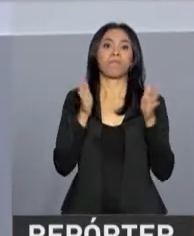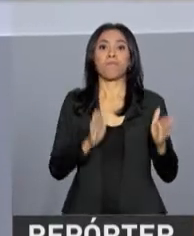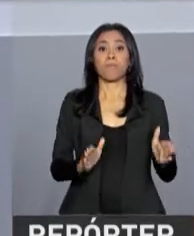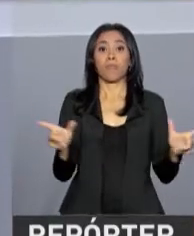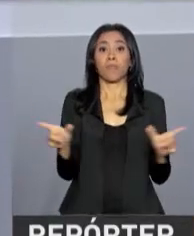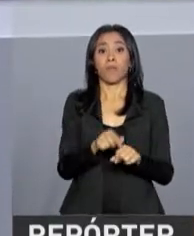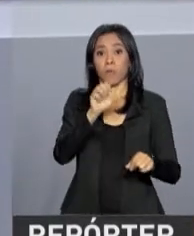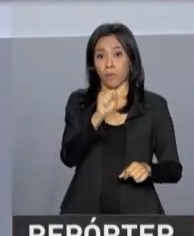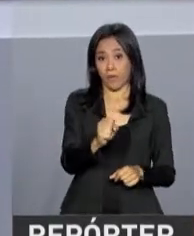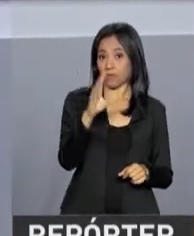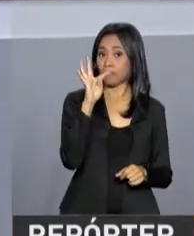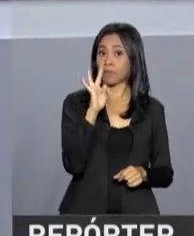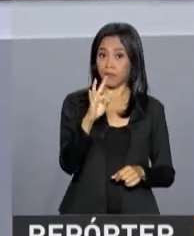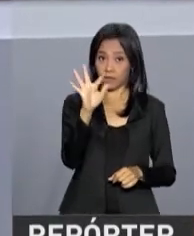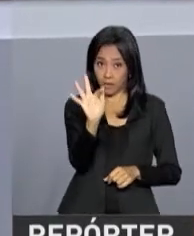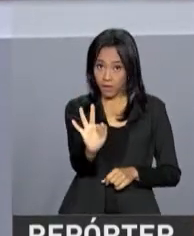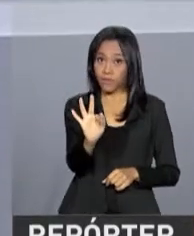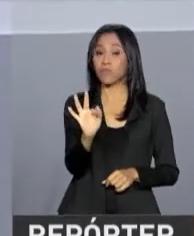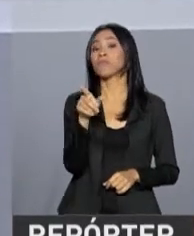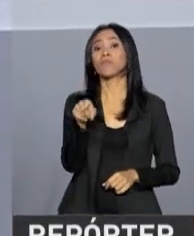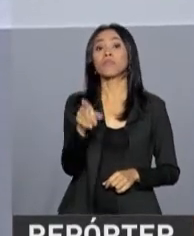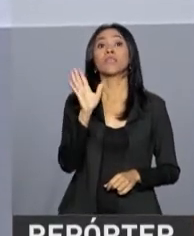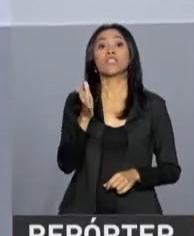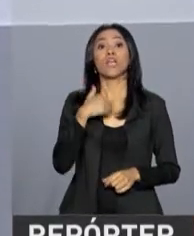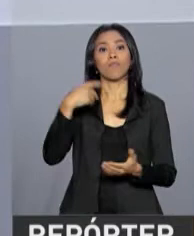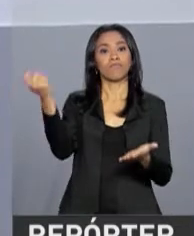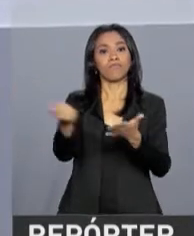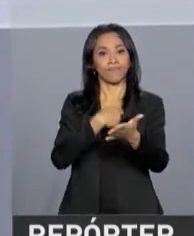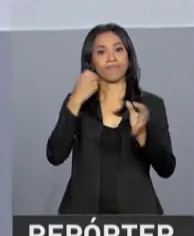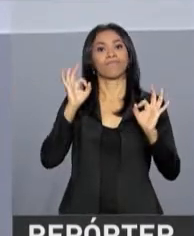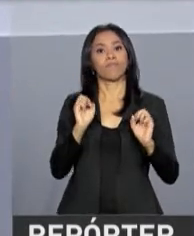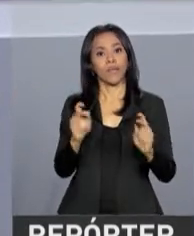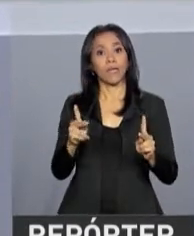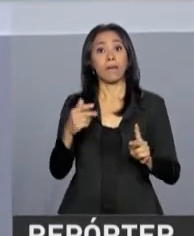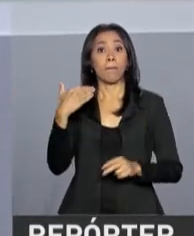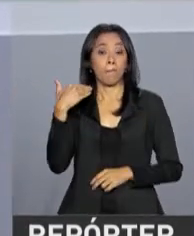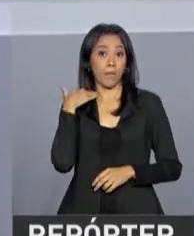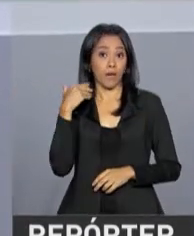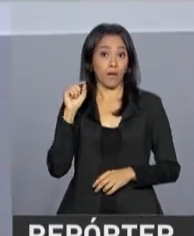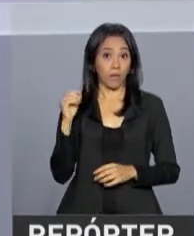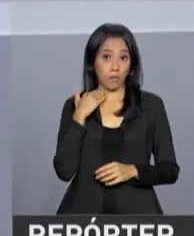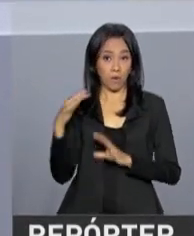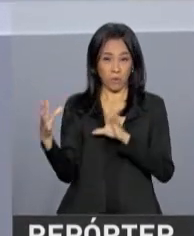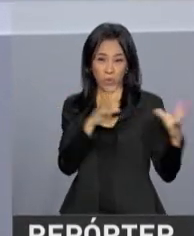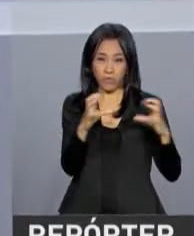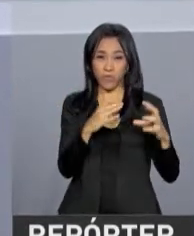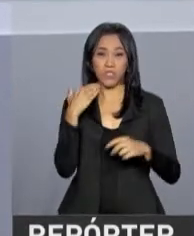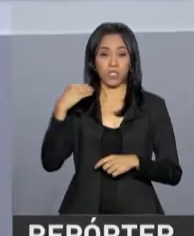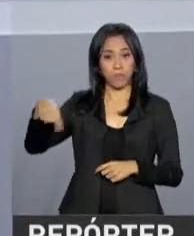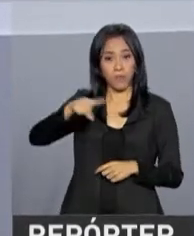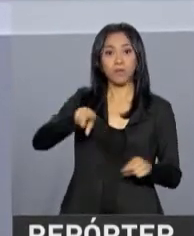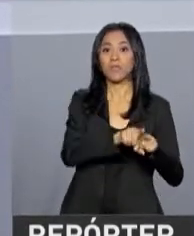federal homologou o acordo entre poupadores e bancos para compensar perdas com os econômicos a estimativa é que o pagamento